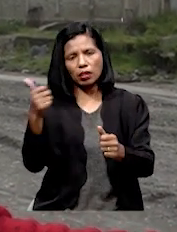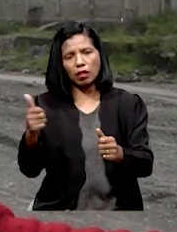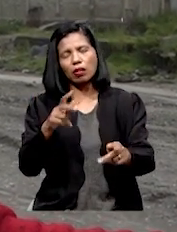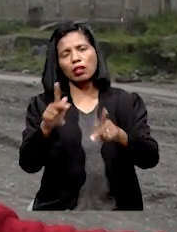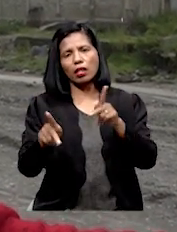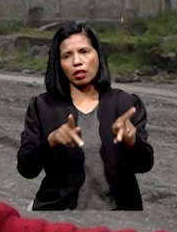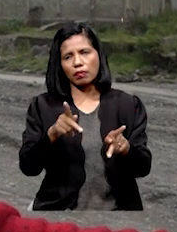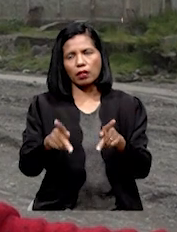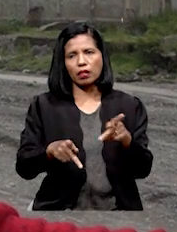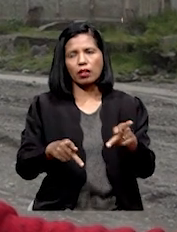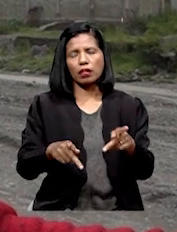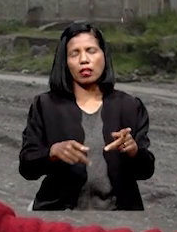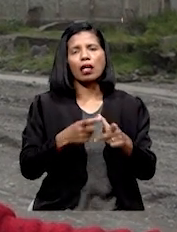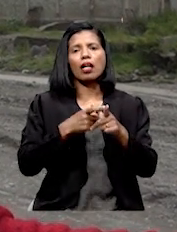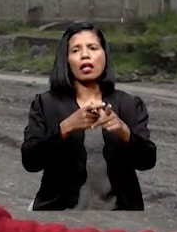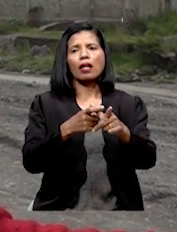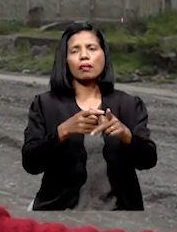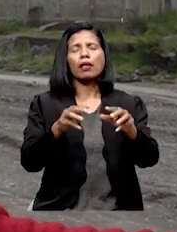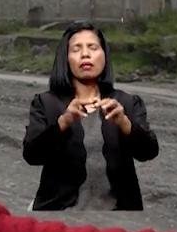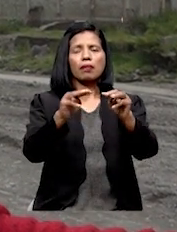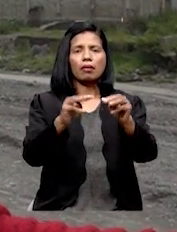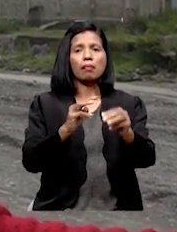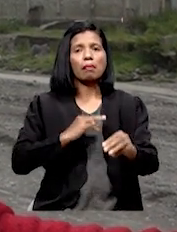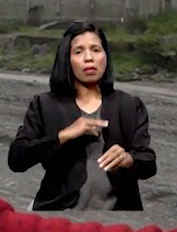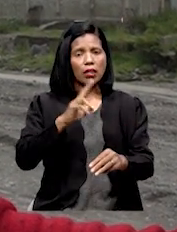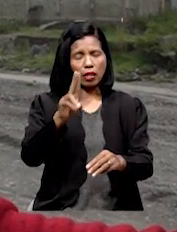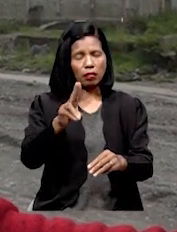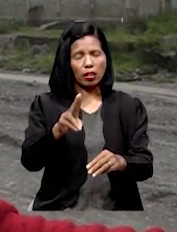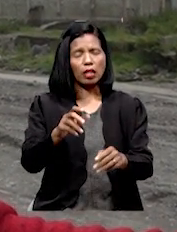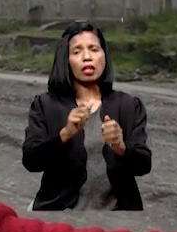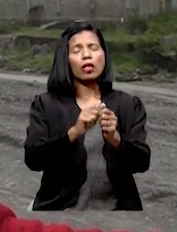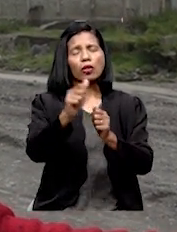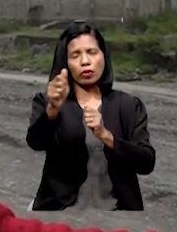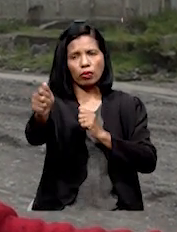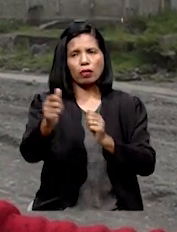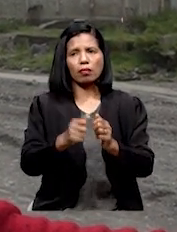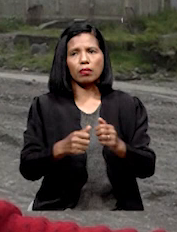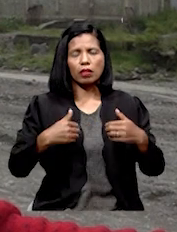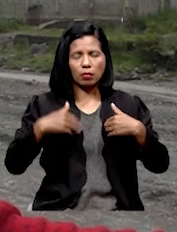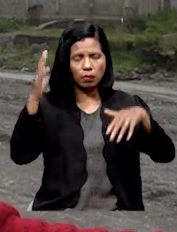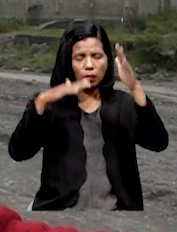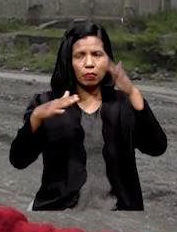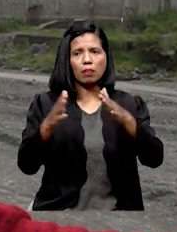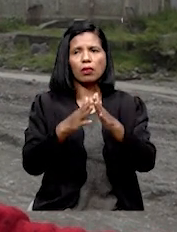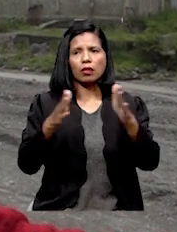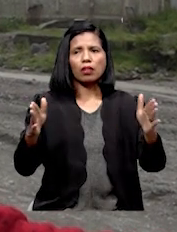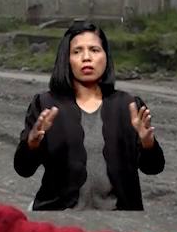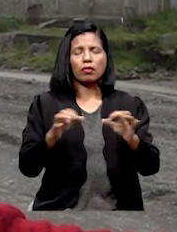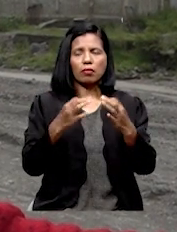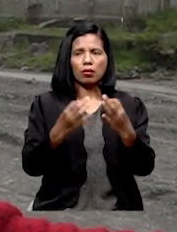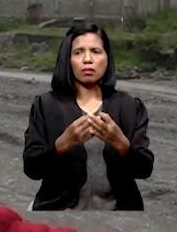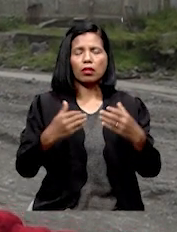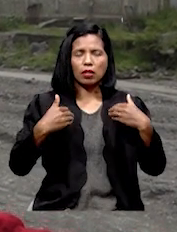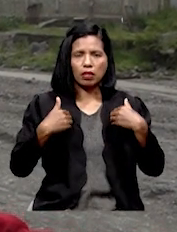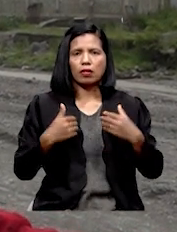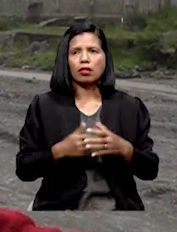uma halai ba manleu na distância de Dok Pebes. Então, se vê, homos problema boa ter, vamos su familiar, né, sempre vamos ona